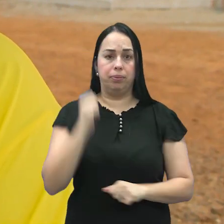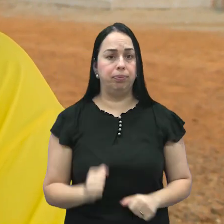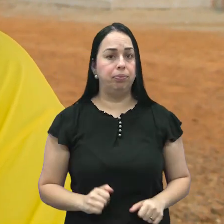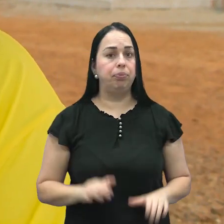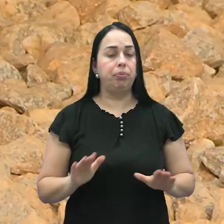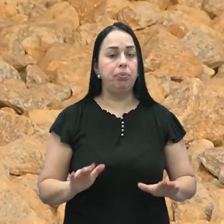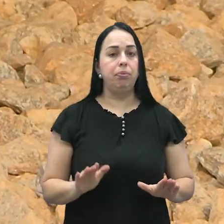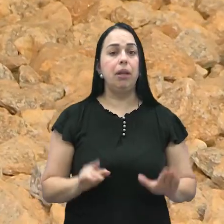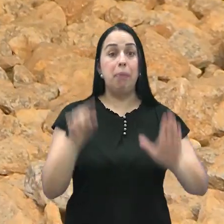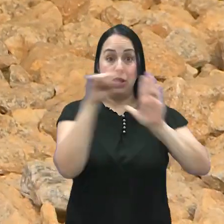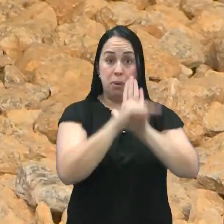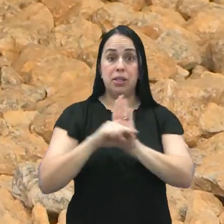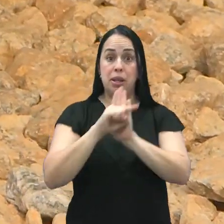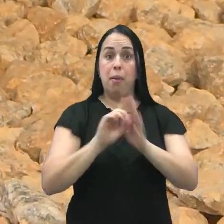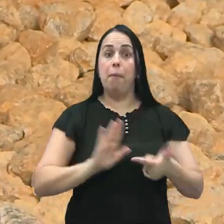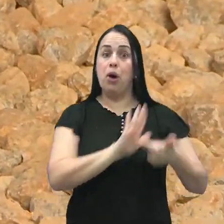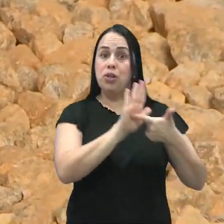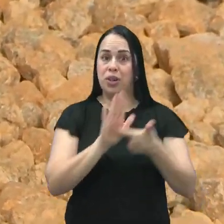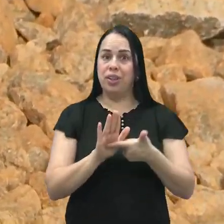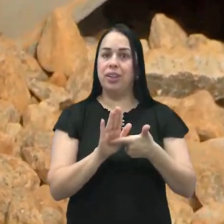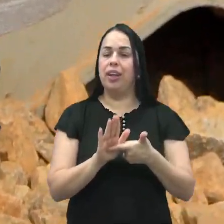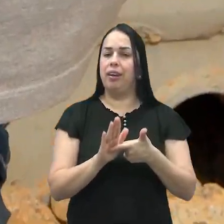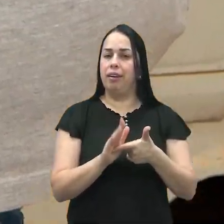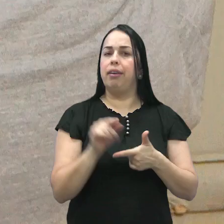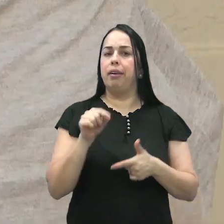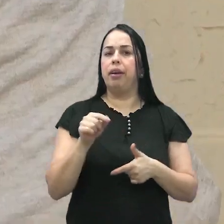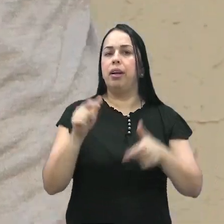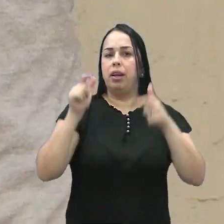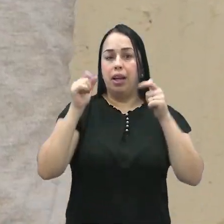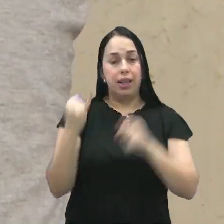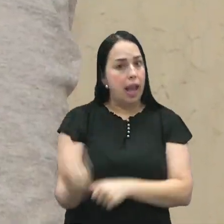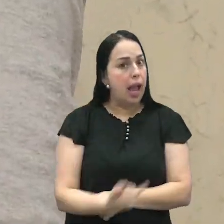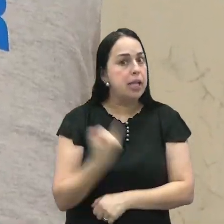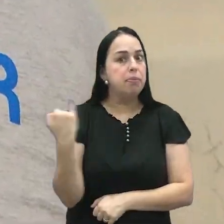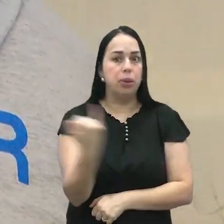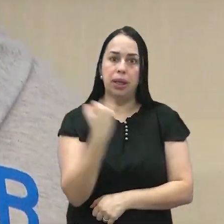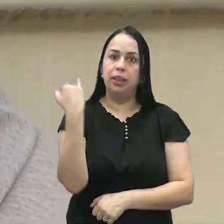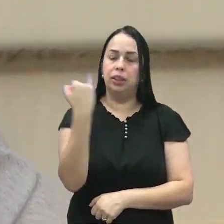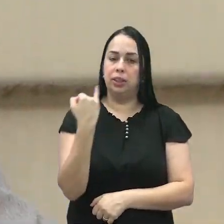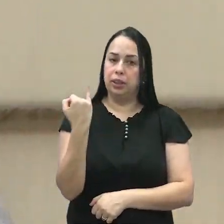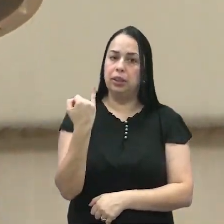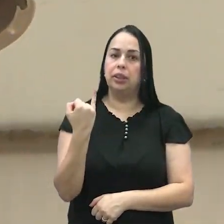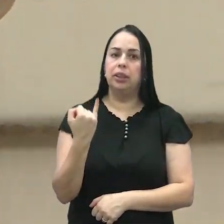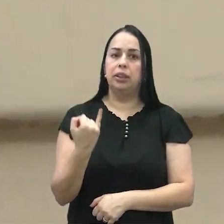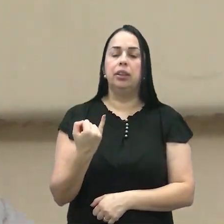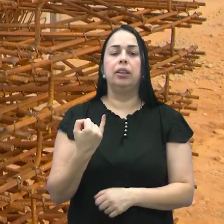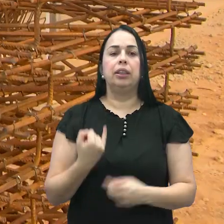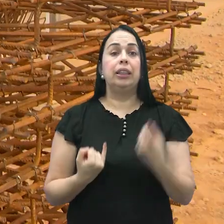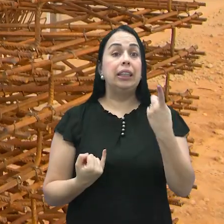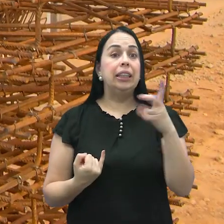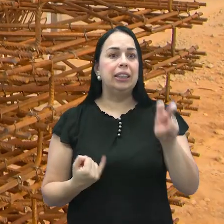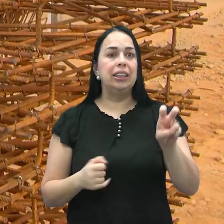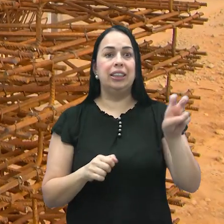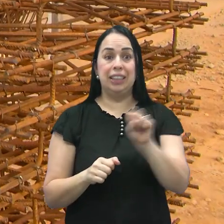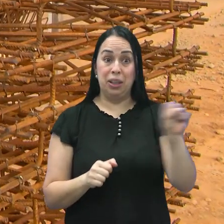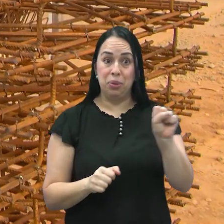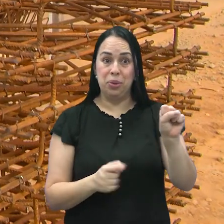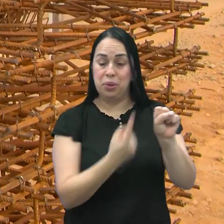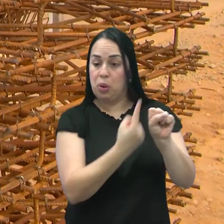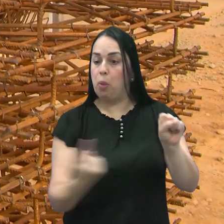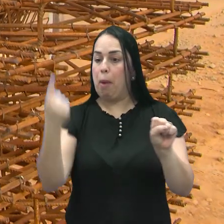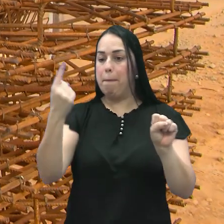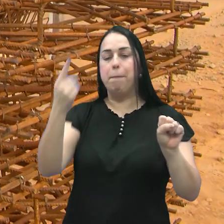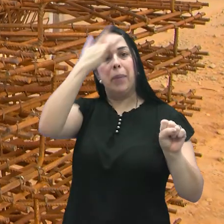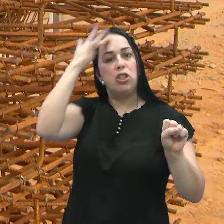dos equipamentos. Os números mostram que esses cuidados no dia a dia do trabalho são indispensáveis. A cada 15 segundos,